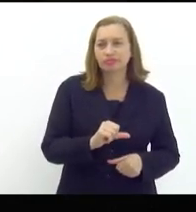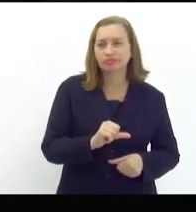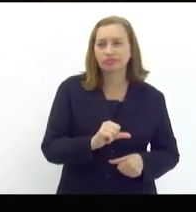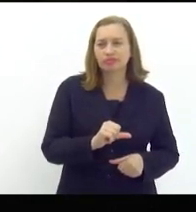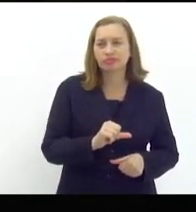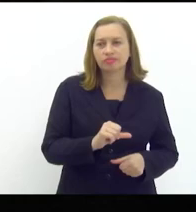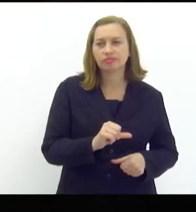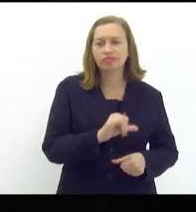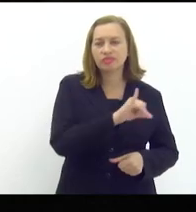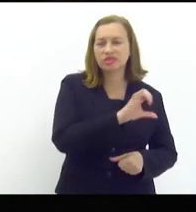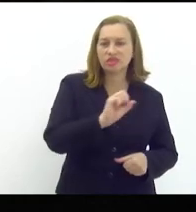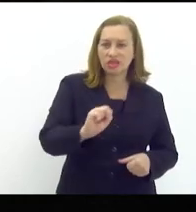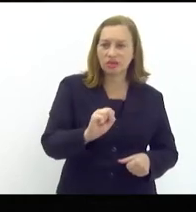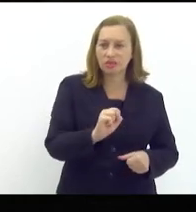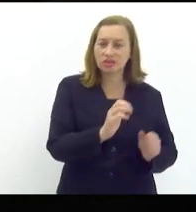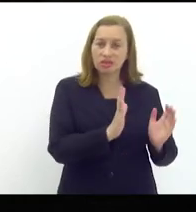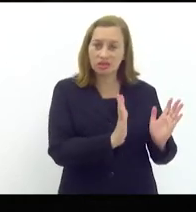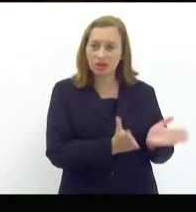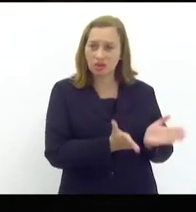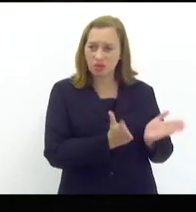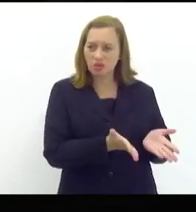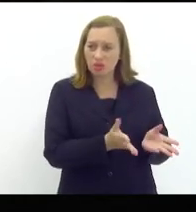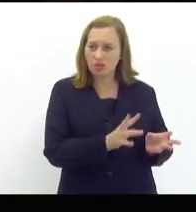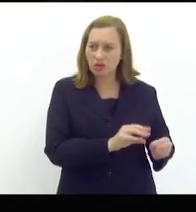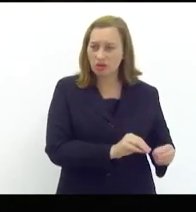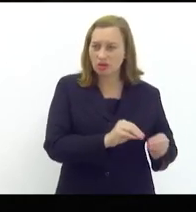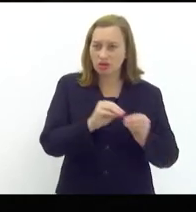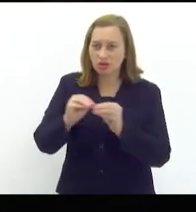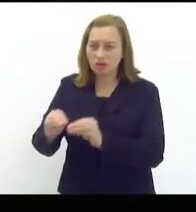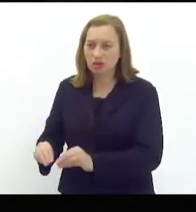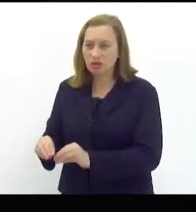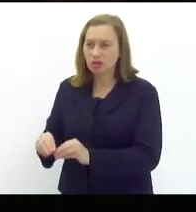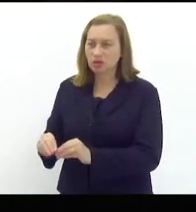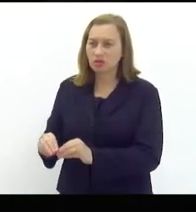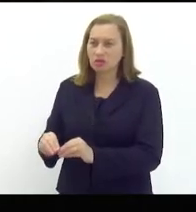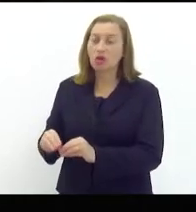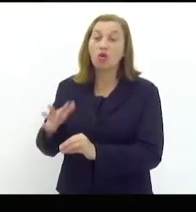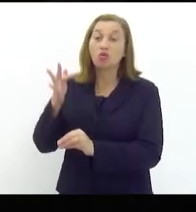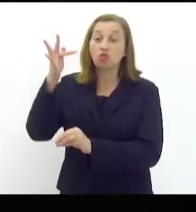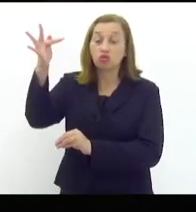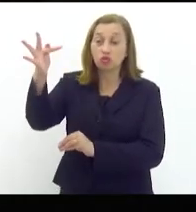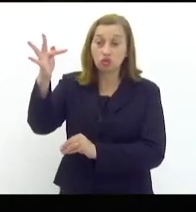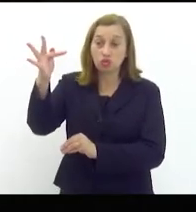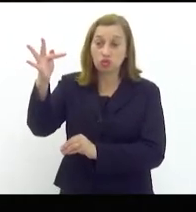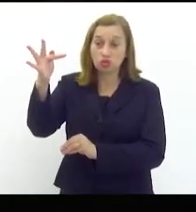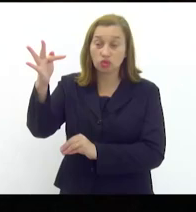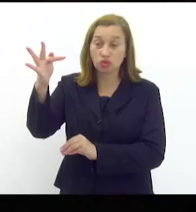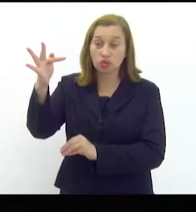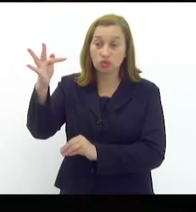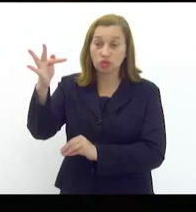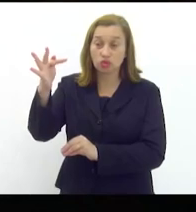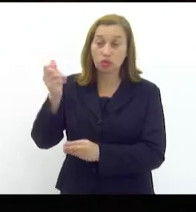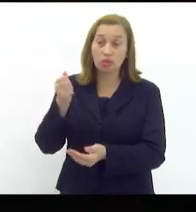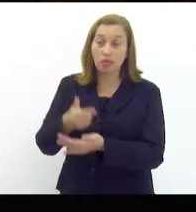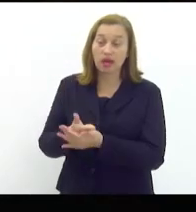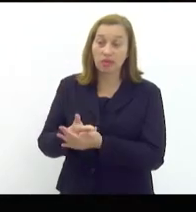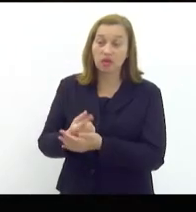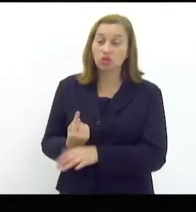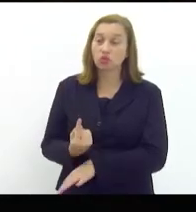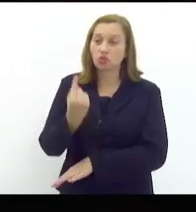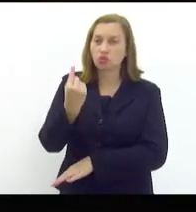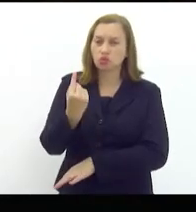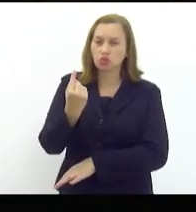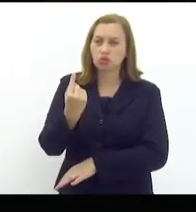atual de sms e o regime futuro de alíquota única e essa